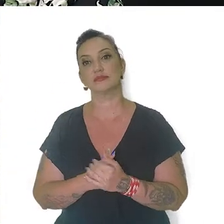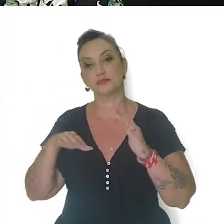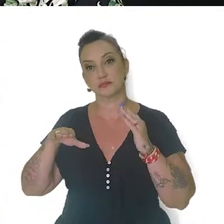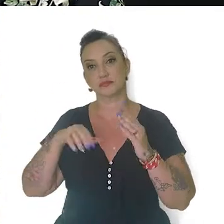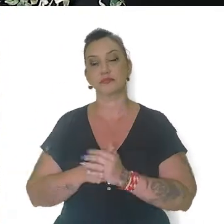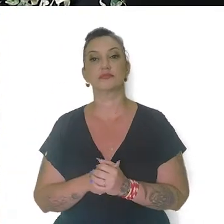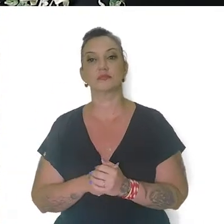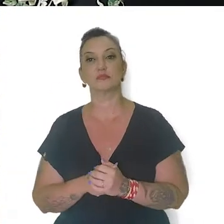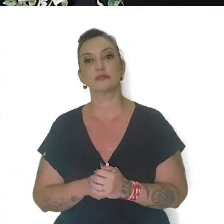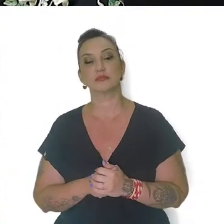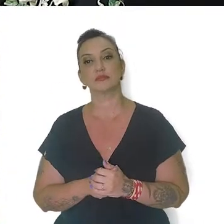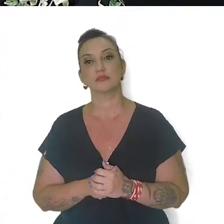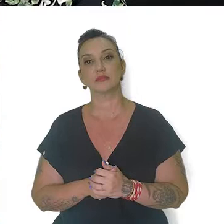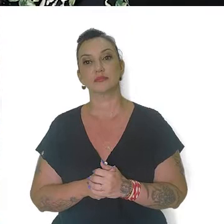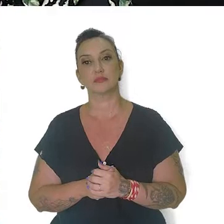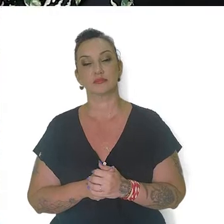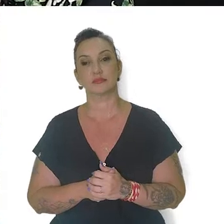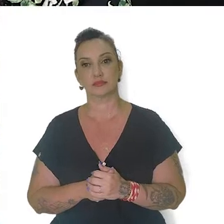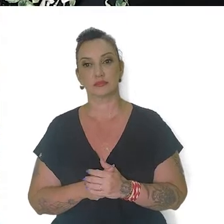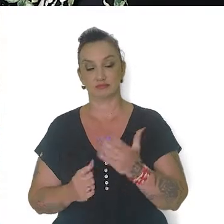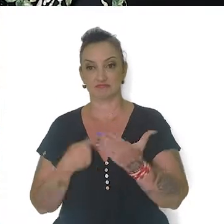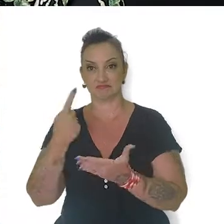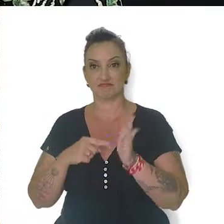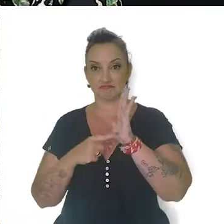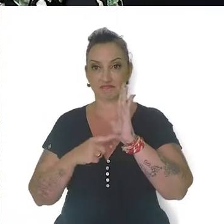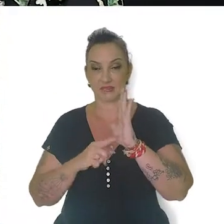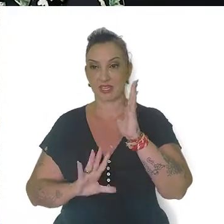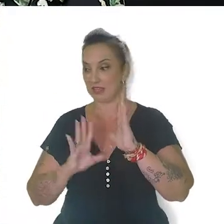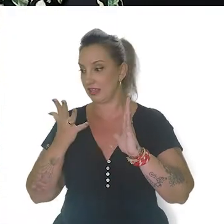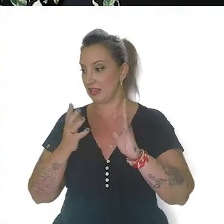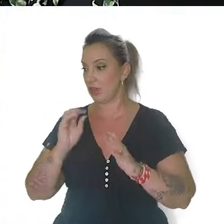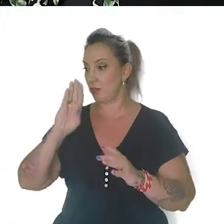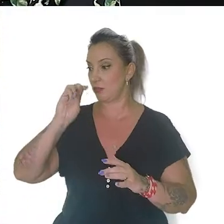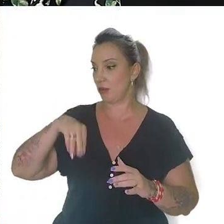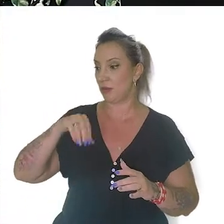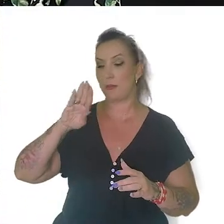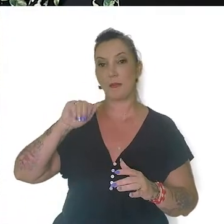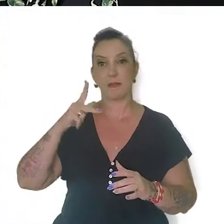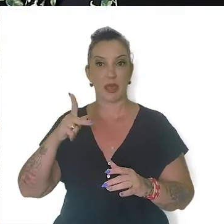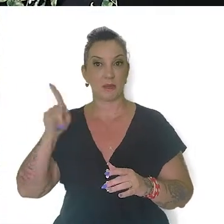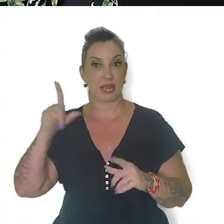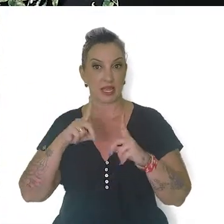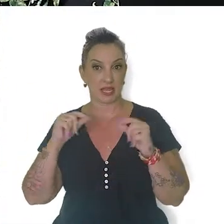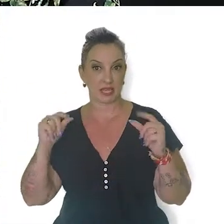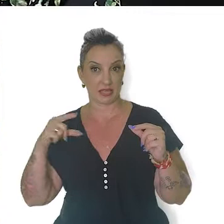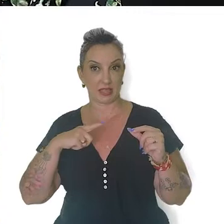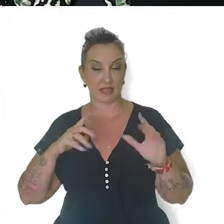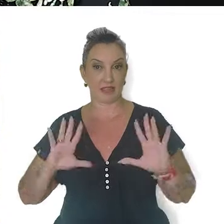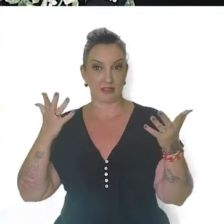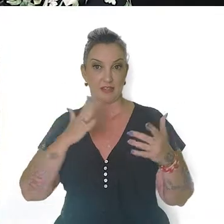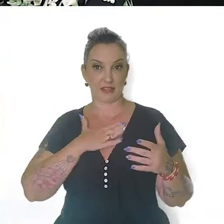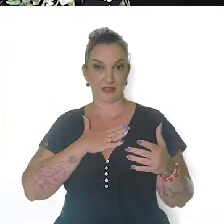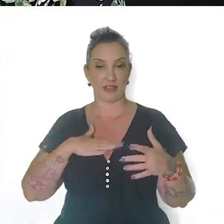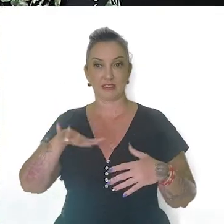a DJ Jana, nos toca-disco em Brasília, que se despontou também hoje. Criei com ela uma festa chamada Boom Bap, lá em Brasília,